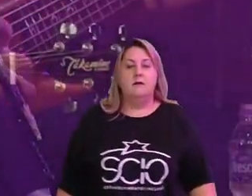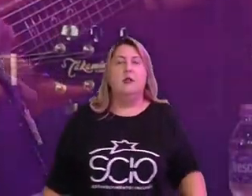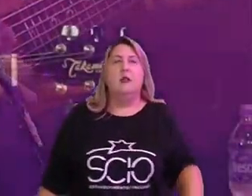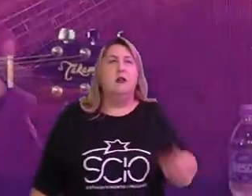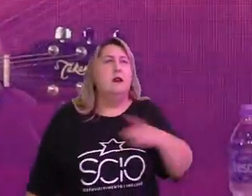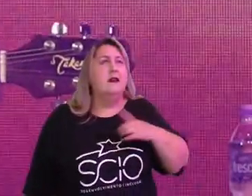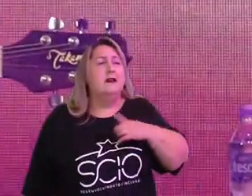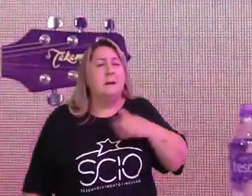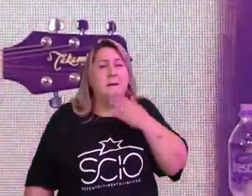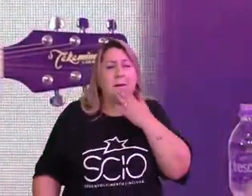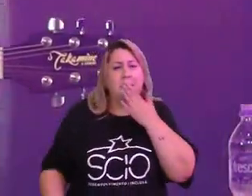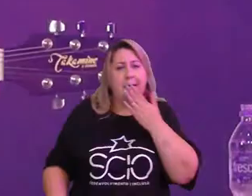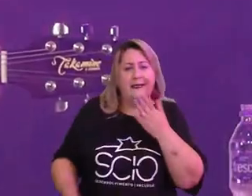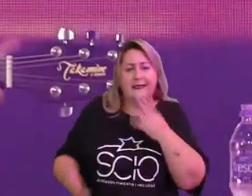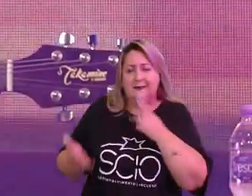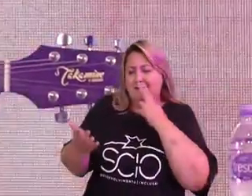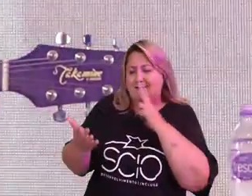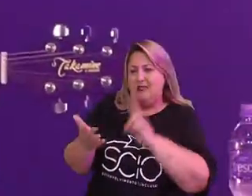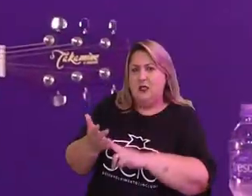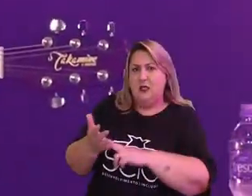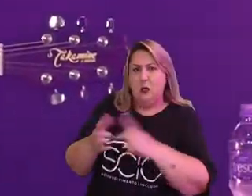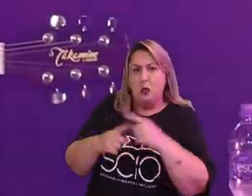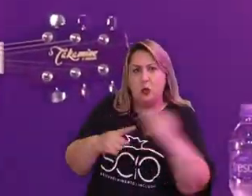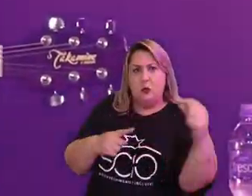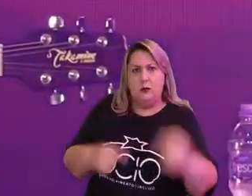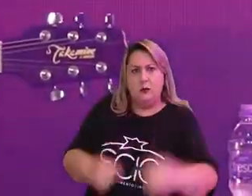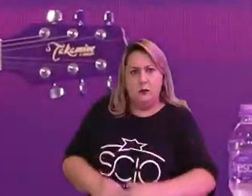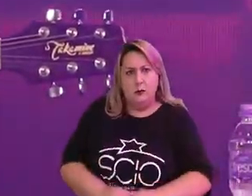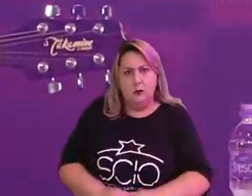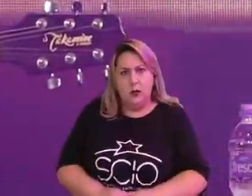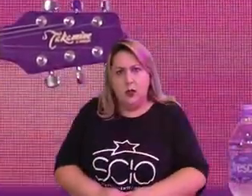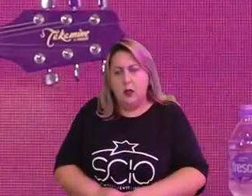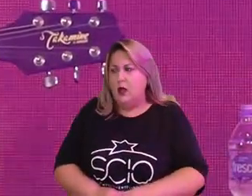Você me pede na carta que eu desapareça,